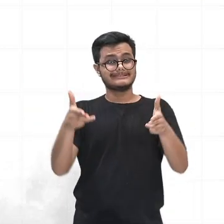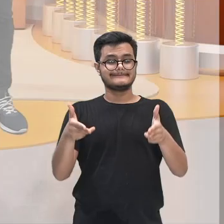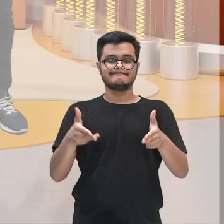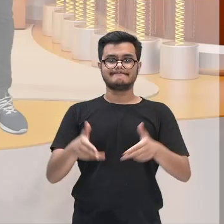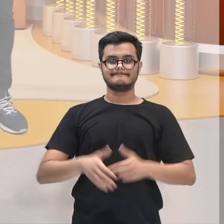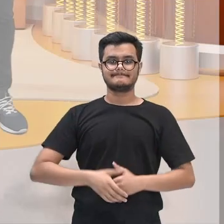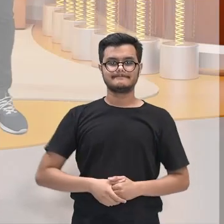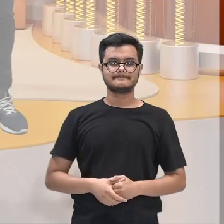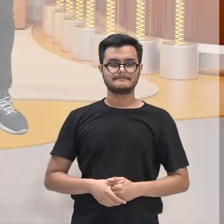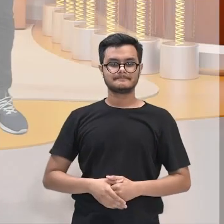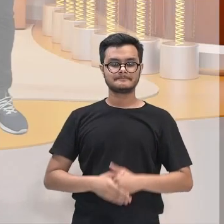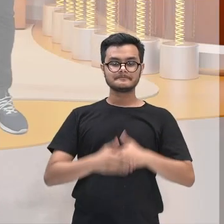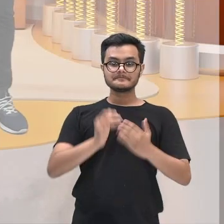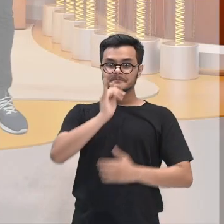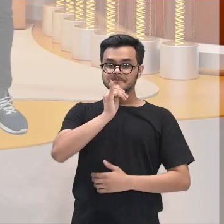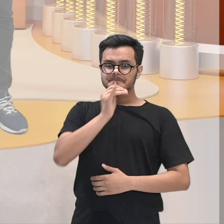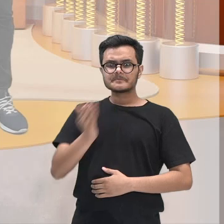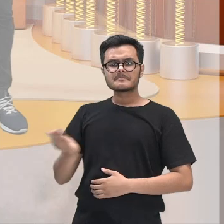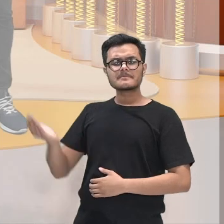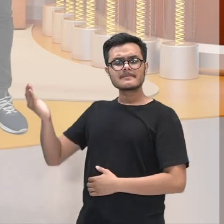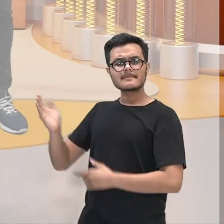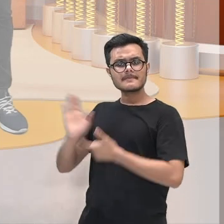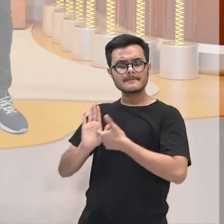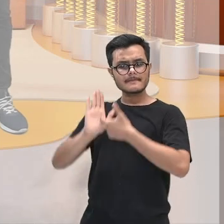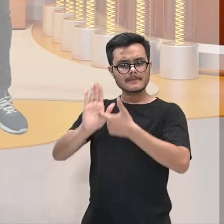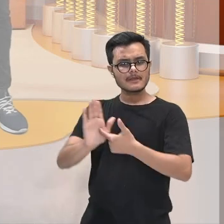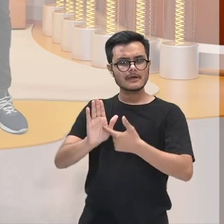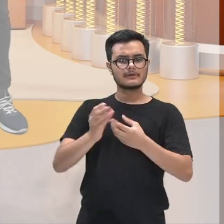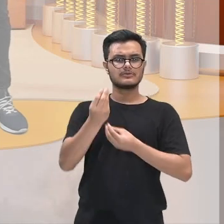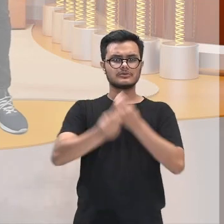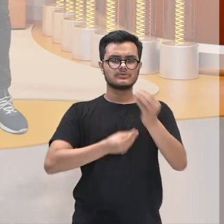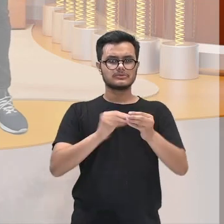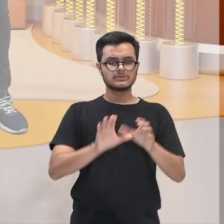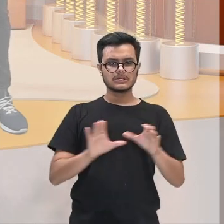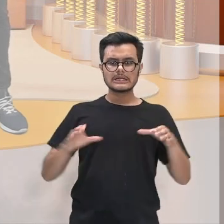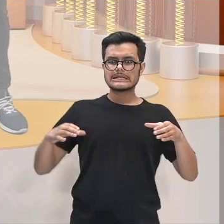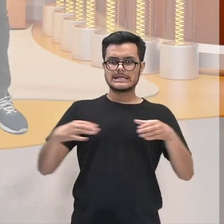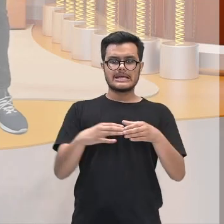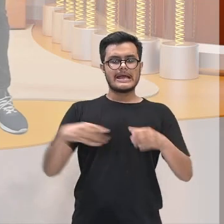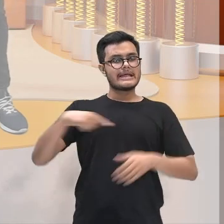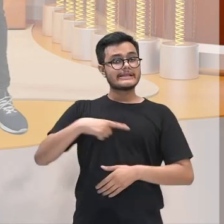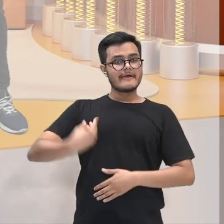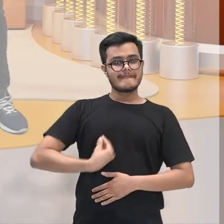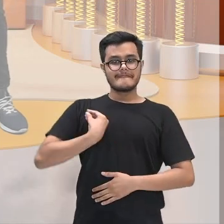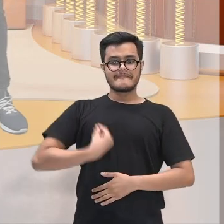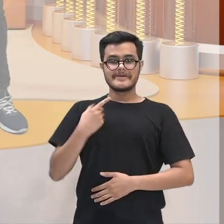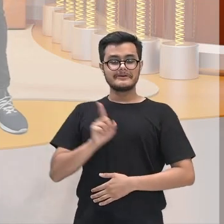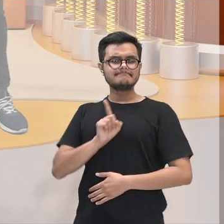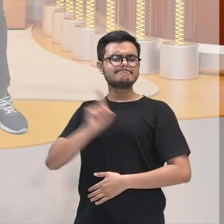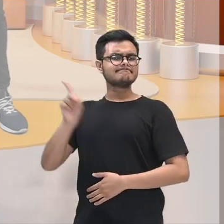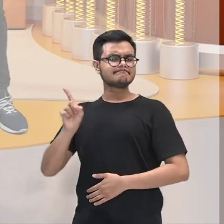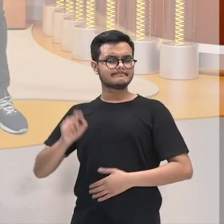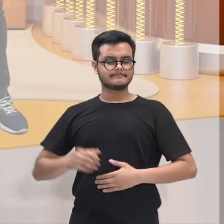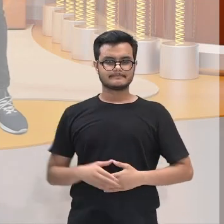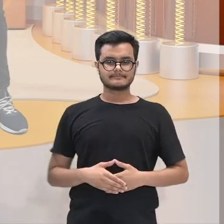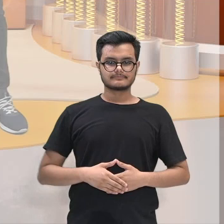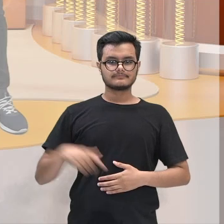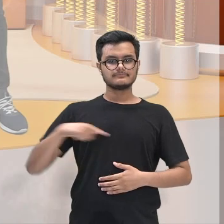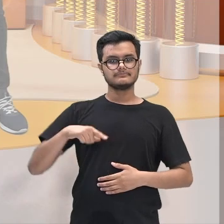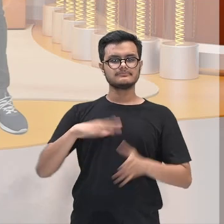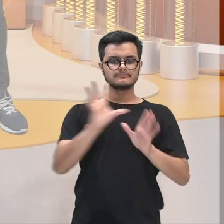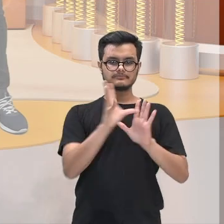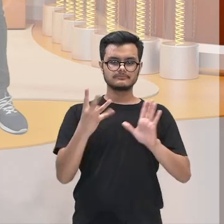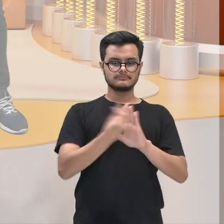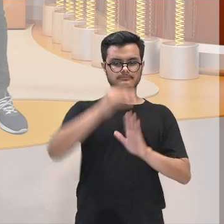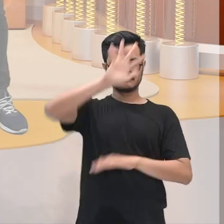europeus. Aqui estão alguns exemplos de cacicados complexos que existiam na Amazônia. A Amazônia Central, nós vamos ter aí